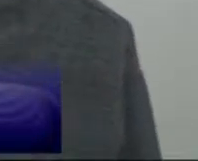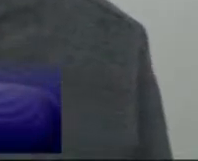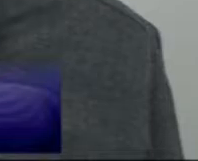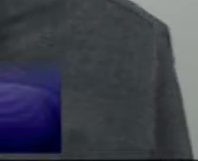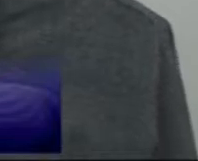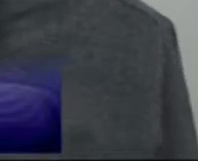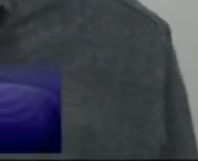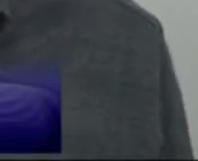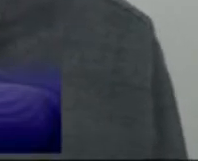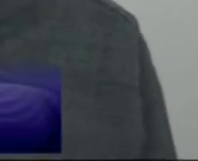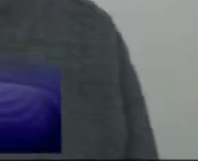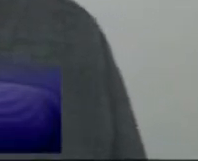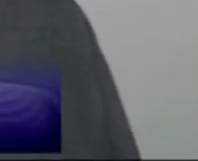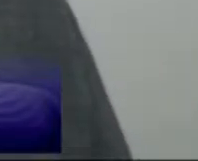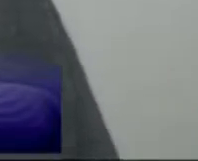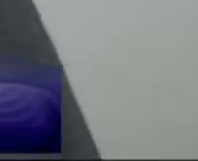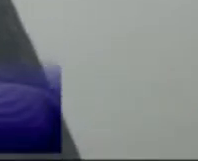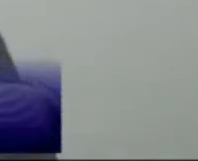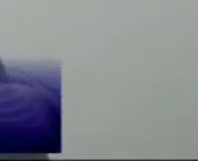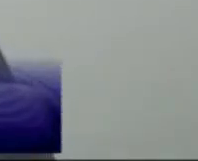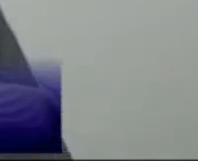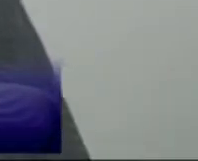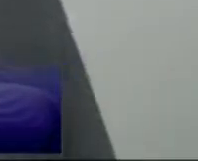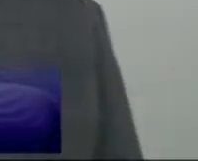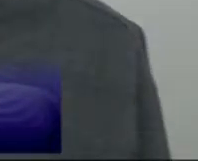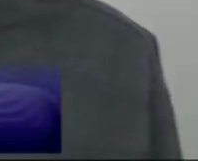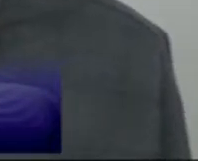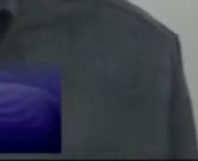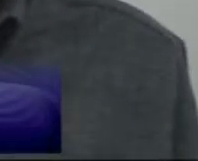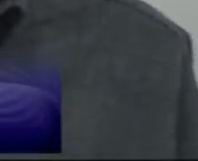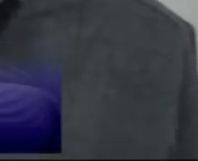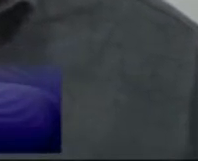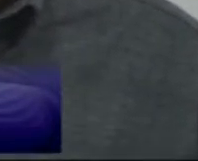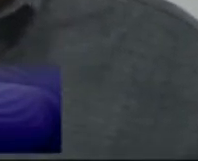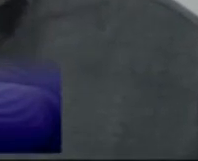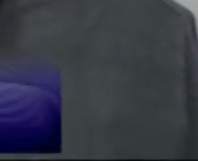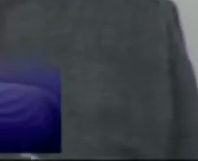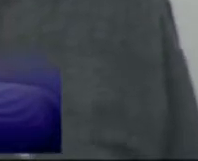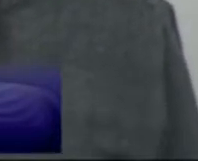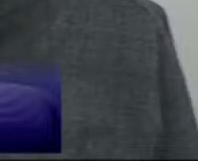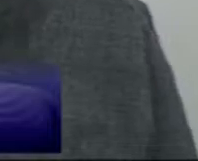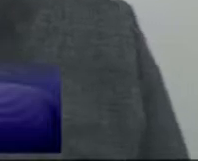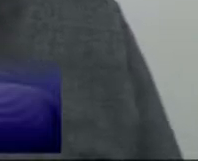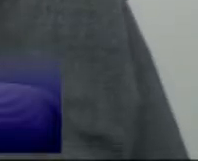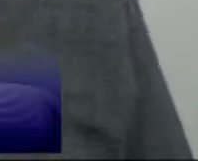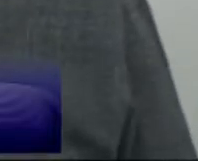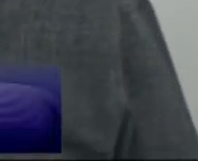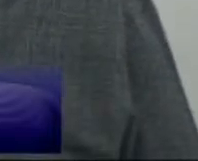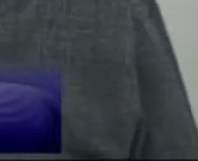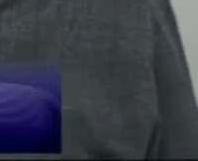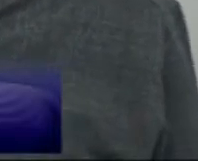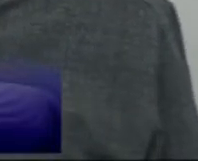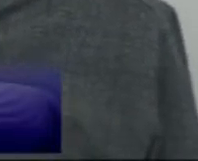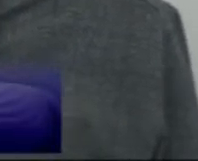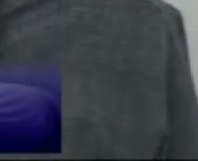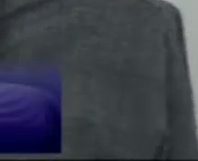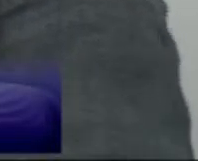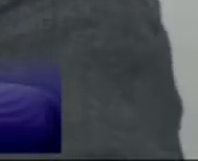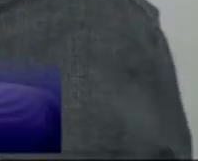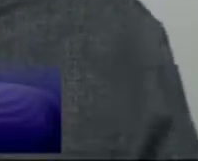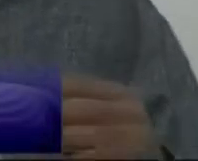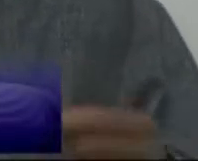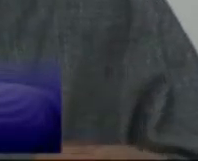deliberar na comissão dele. Aloysio prontamente atendeu, passou um documento na comissão, que foi votado lá na comissão que ele